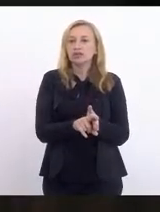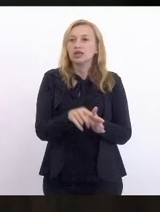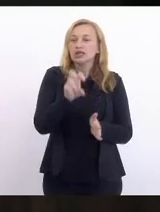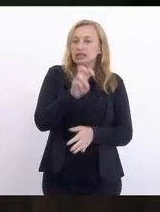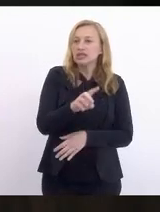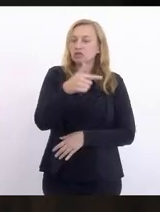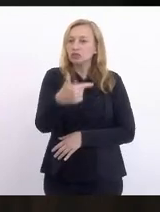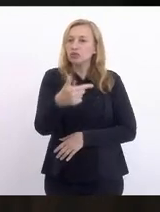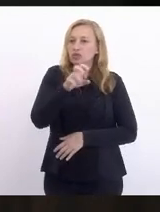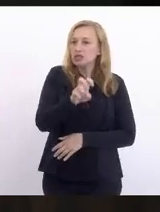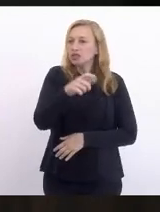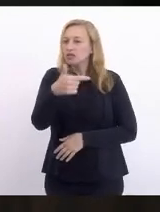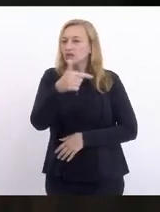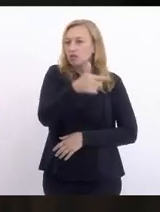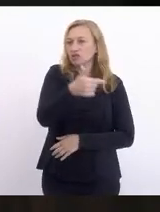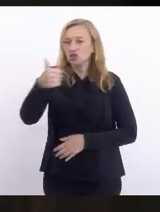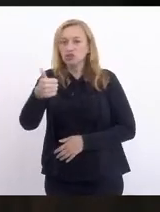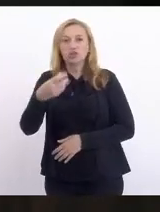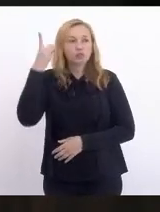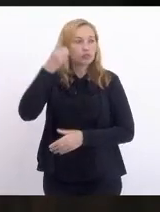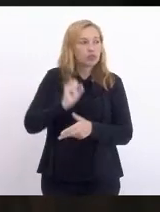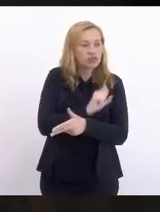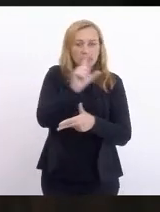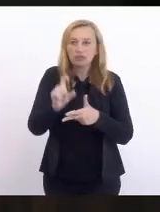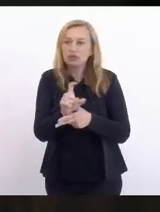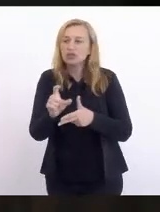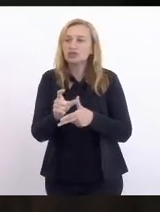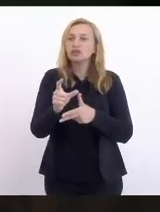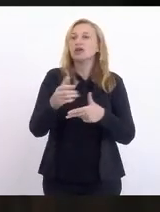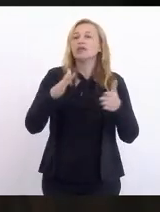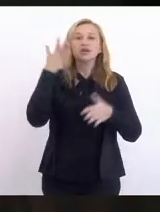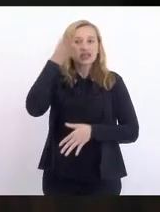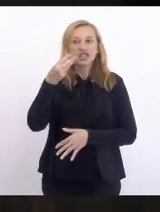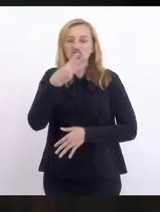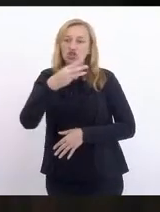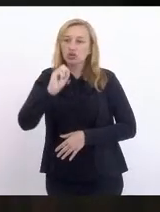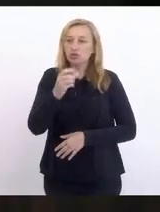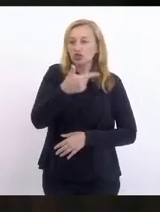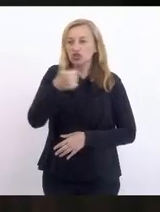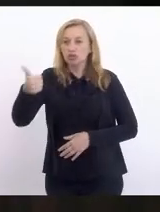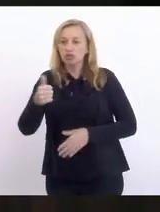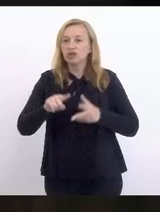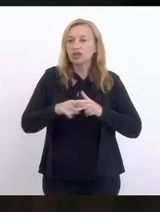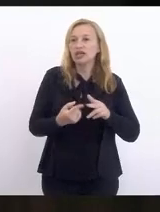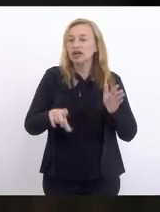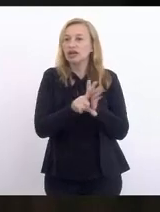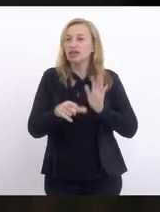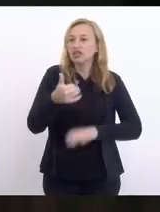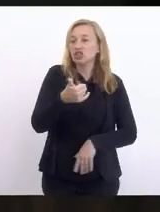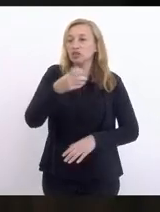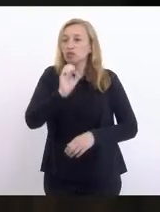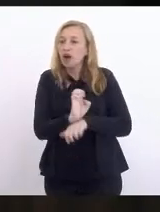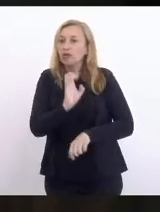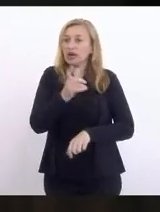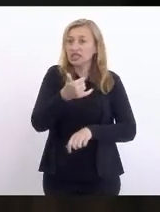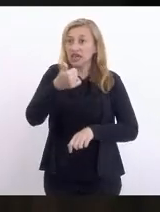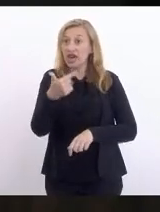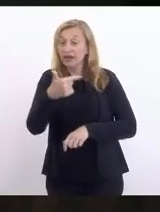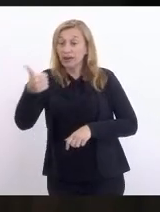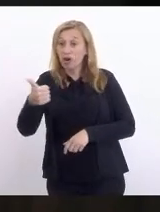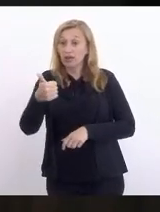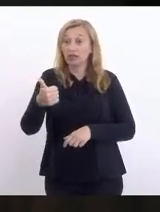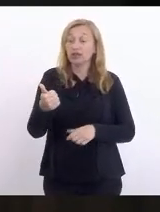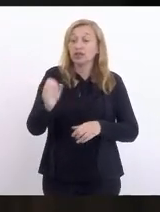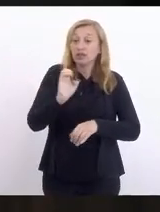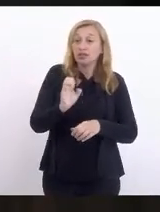cinco 2,21 de autoria do Poder Executivo mensagem 3821 que altera a lei estadual 91/91 de 2 de Março 21